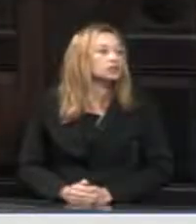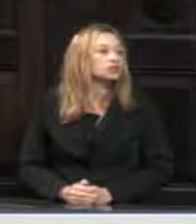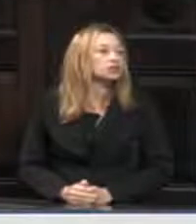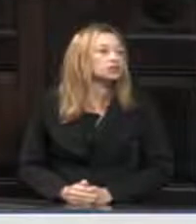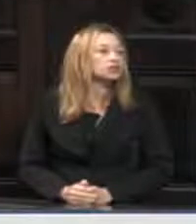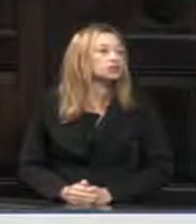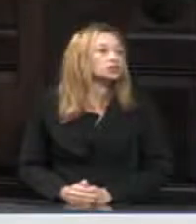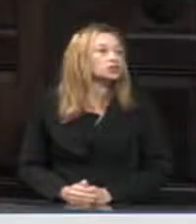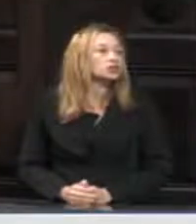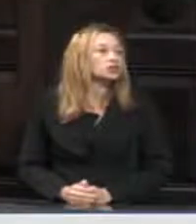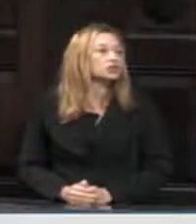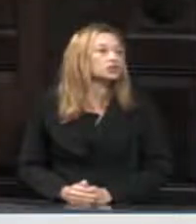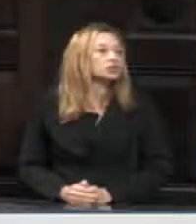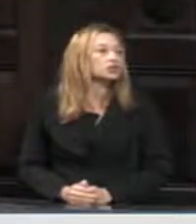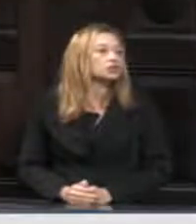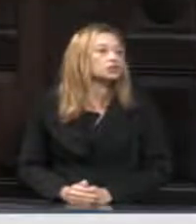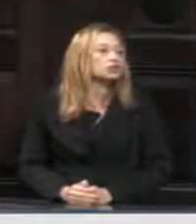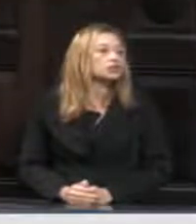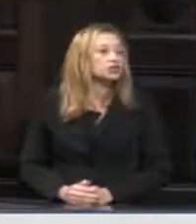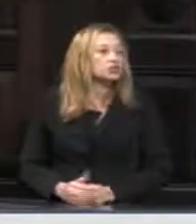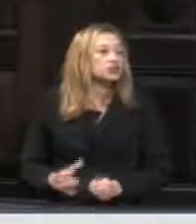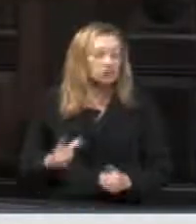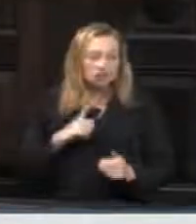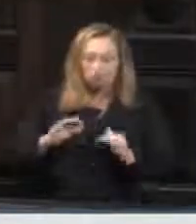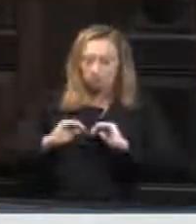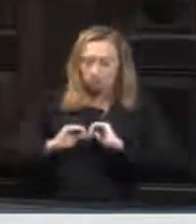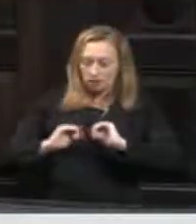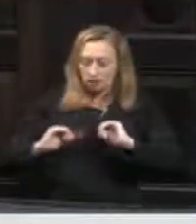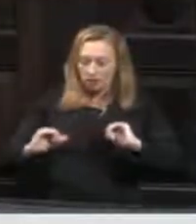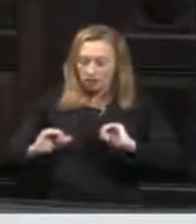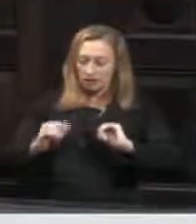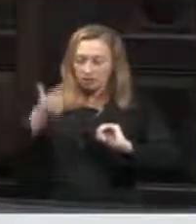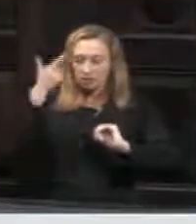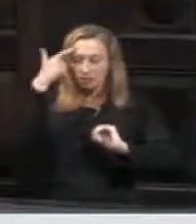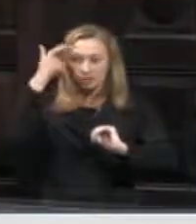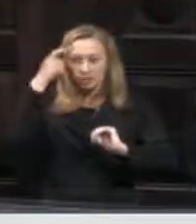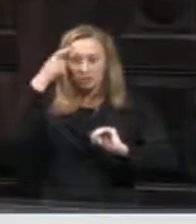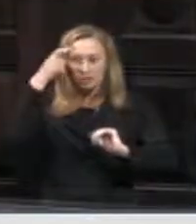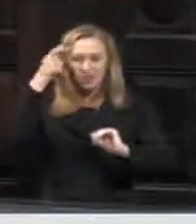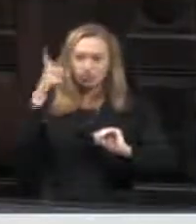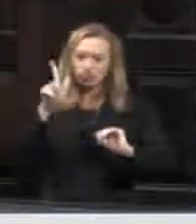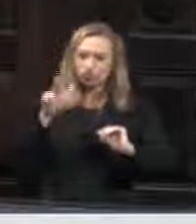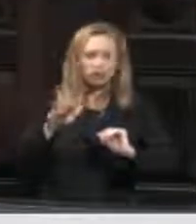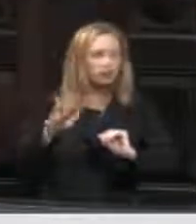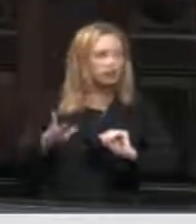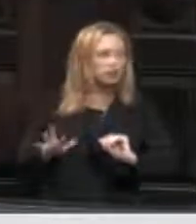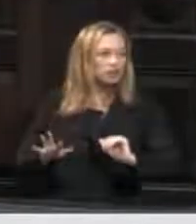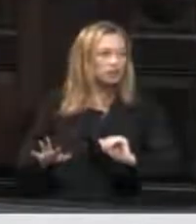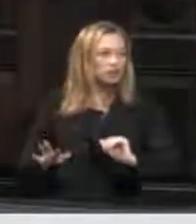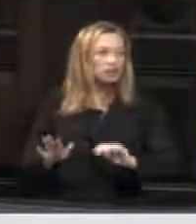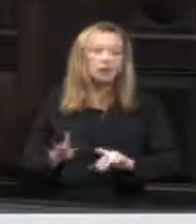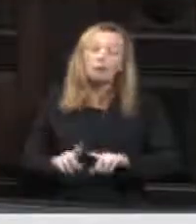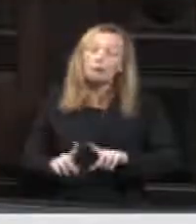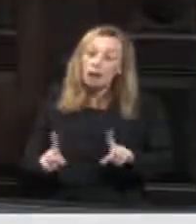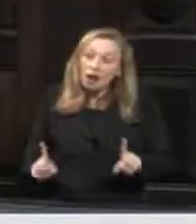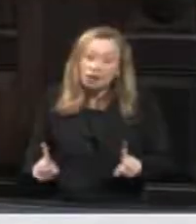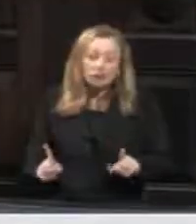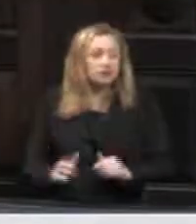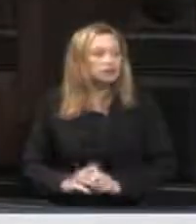porque havia uma dissociação do nosso pensamento com o dele. Mas,